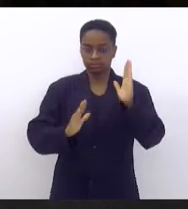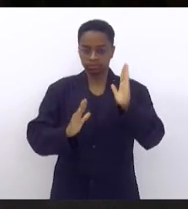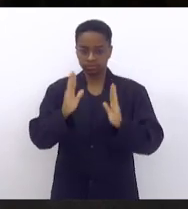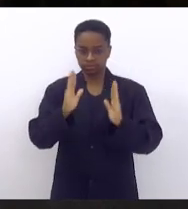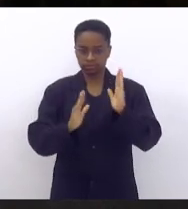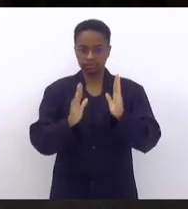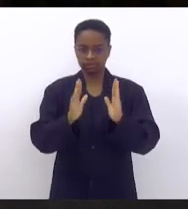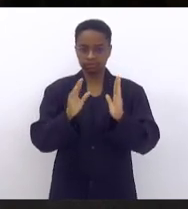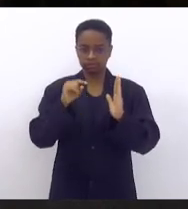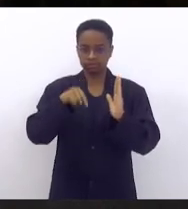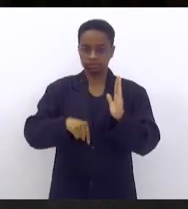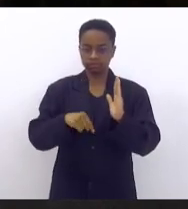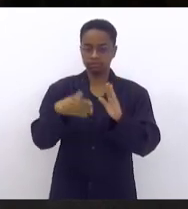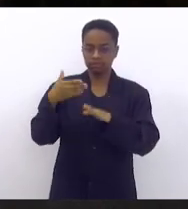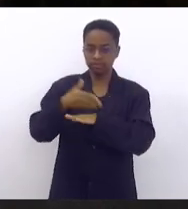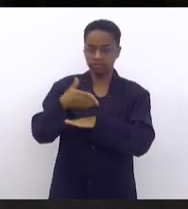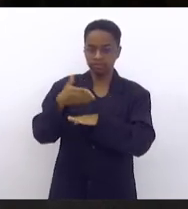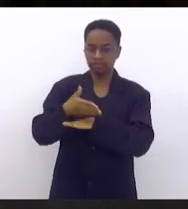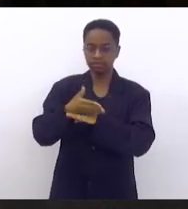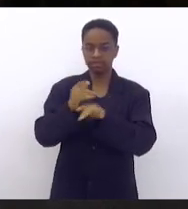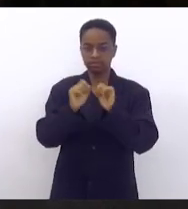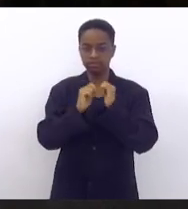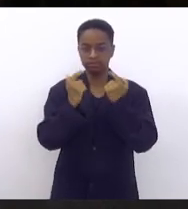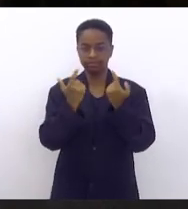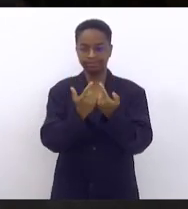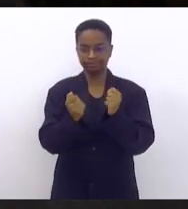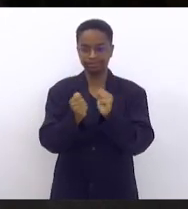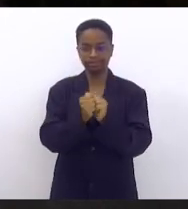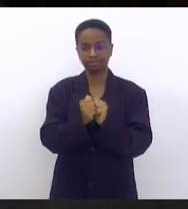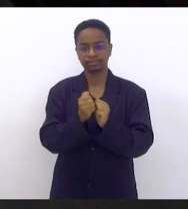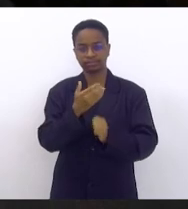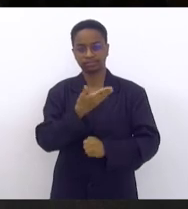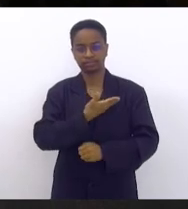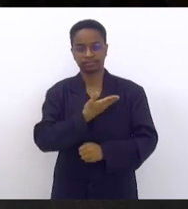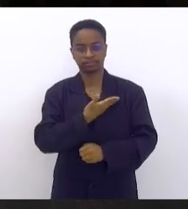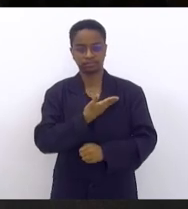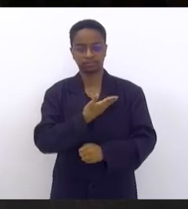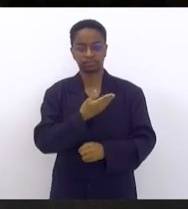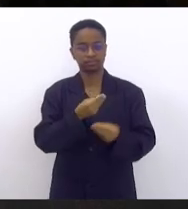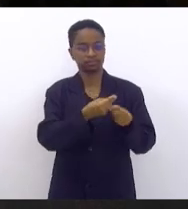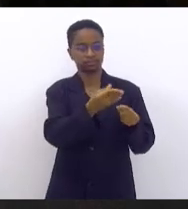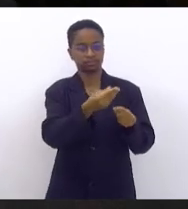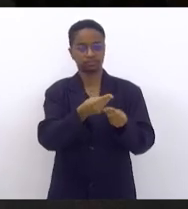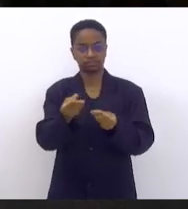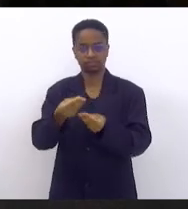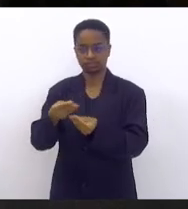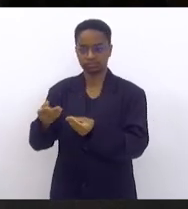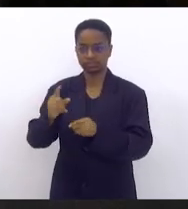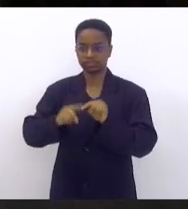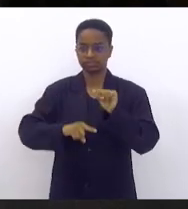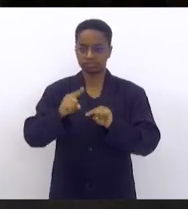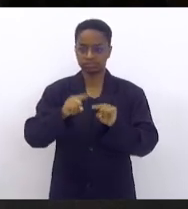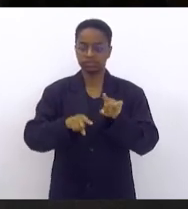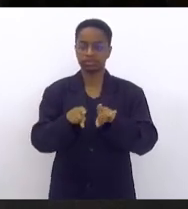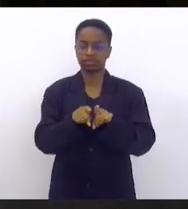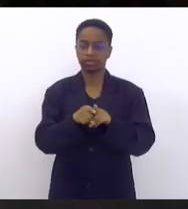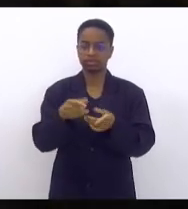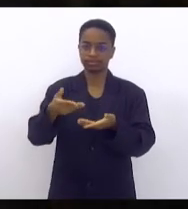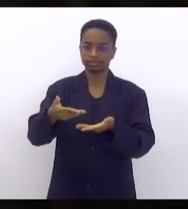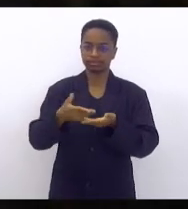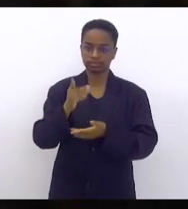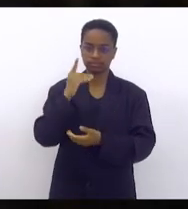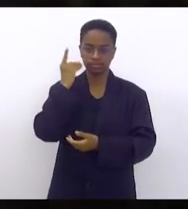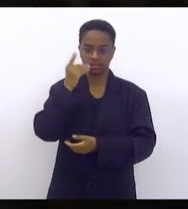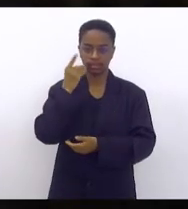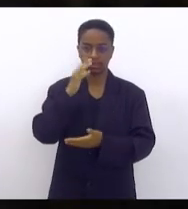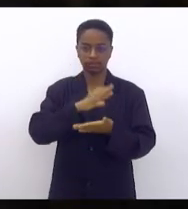próximo período aqui na LERJ, com os companheiros e companheiras aqui na LERJ, distribuindo material aqui, convocando os deputados e